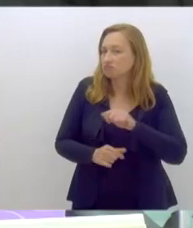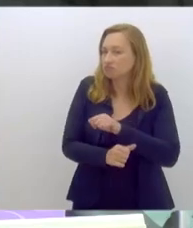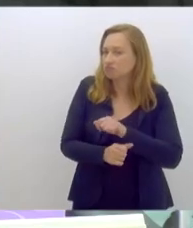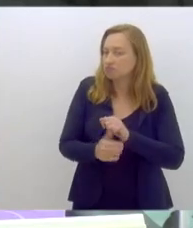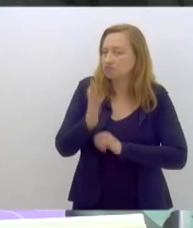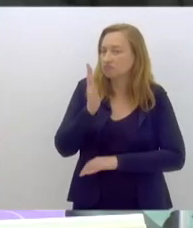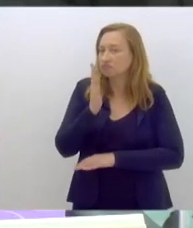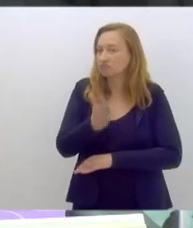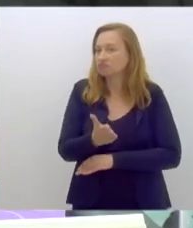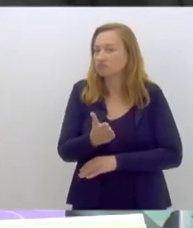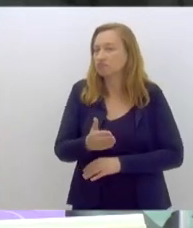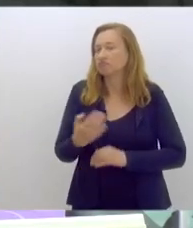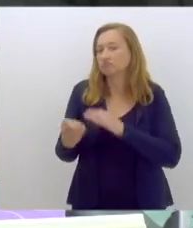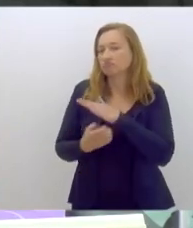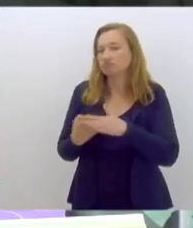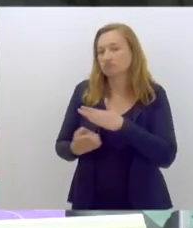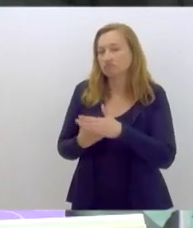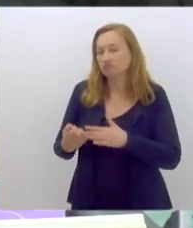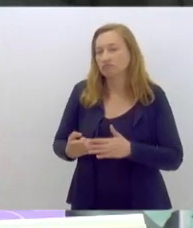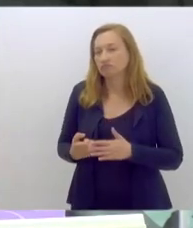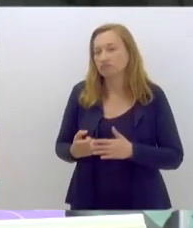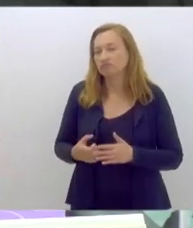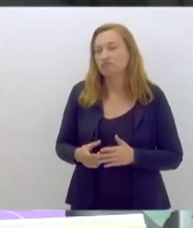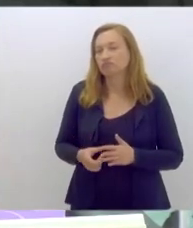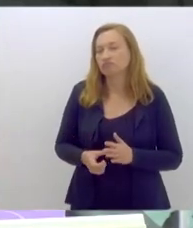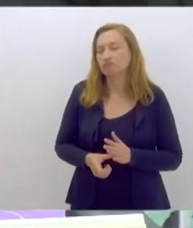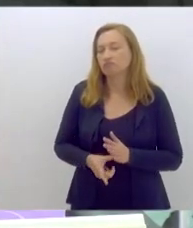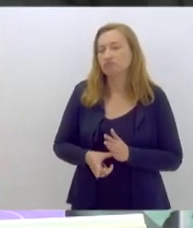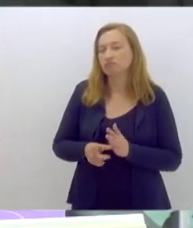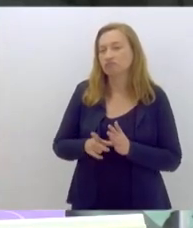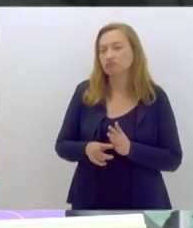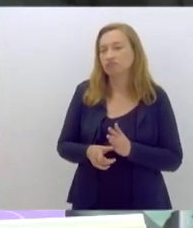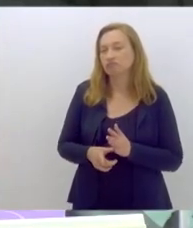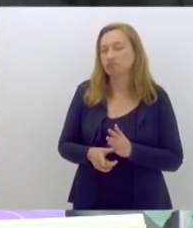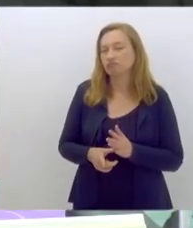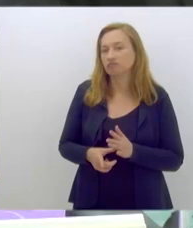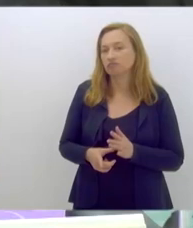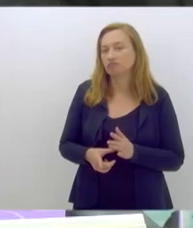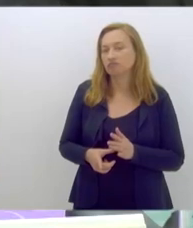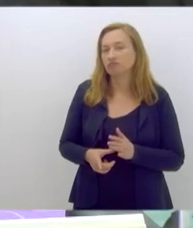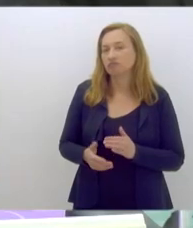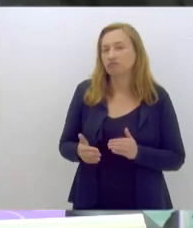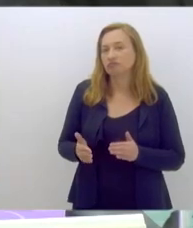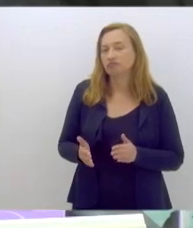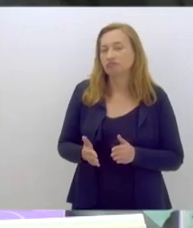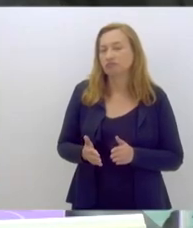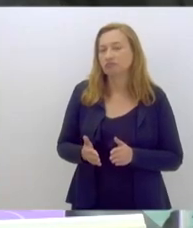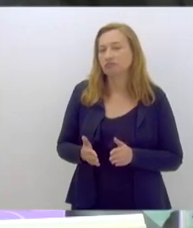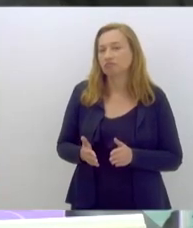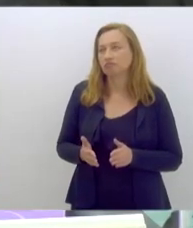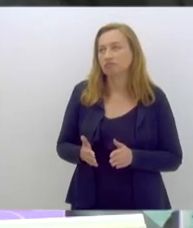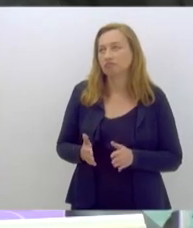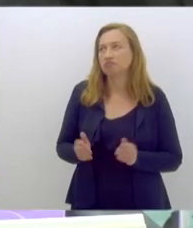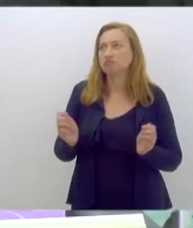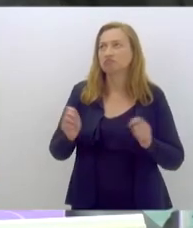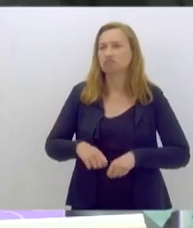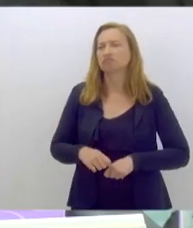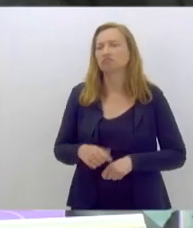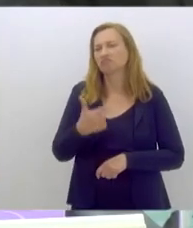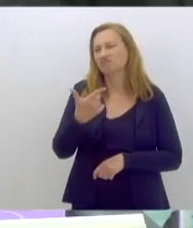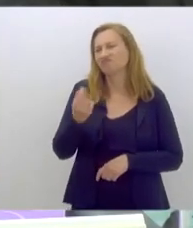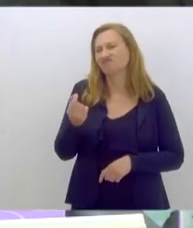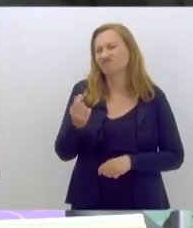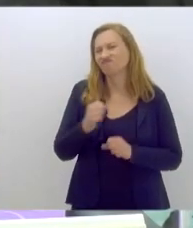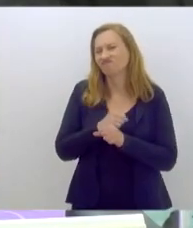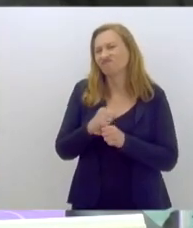direto na concessionária e antecipação dessa concessão em possibilitando aí 20